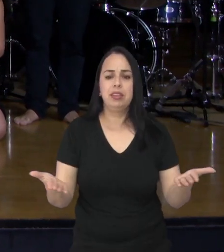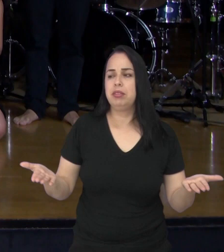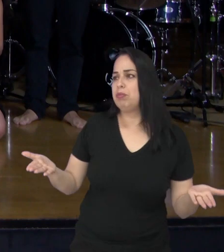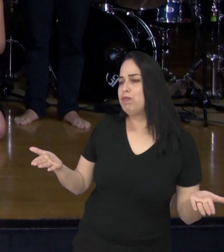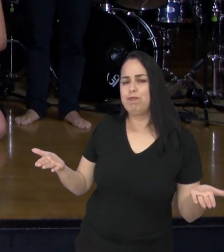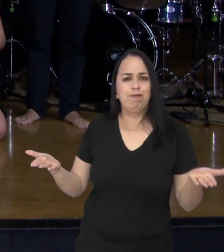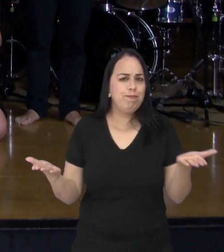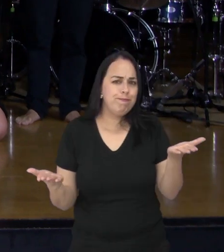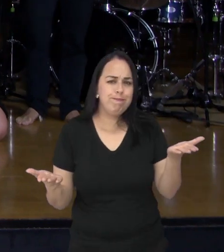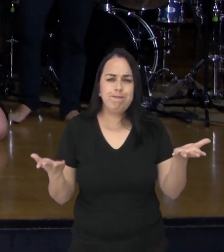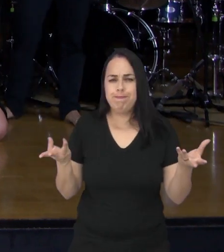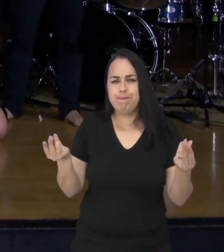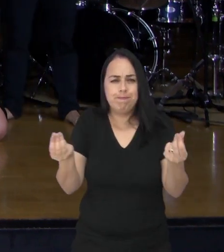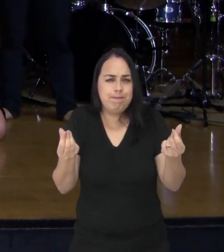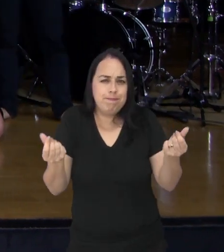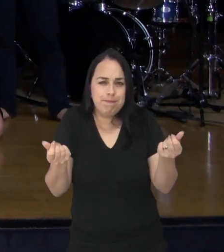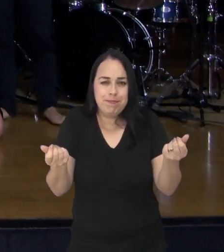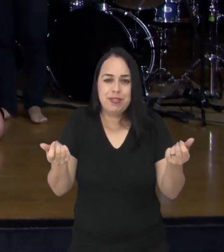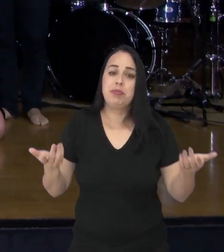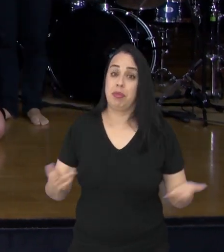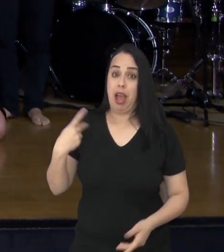né?